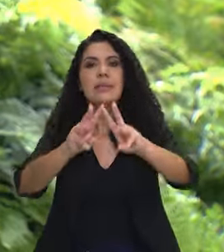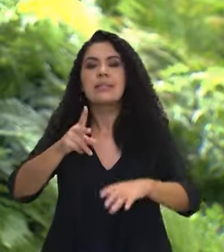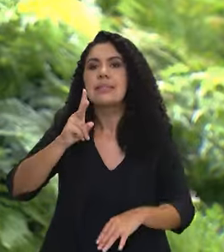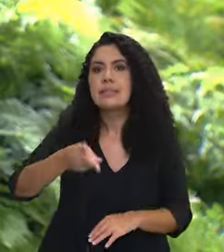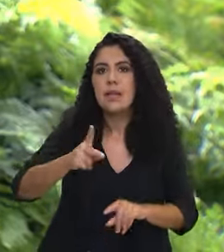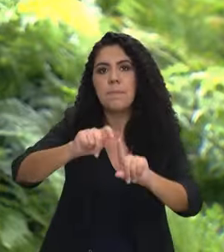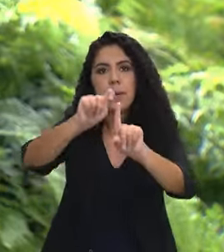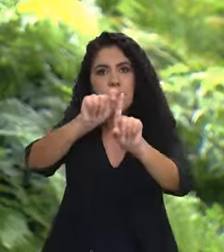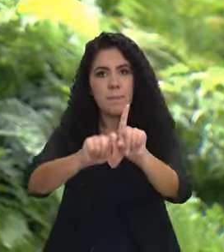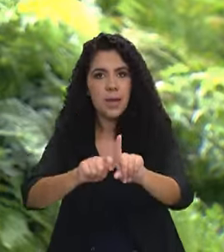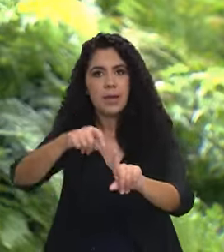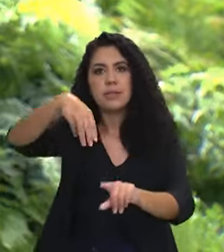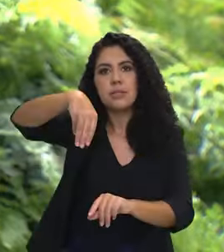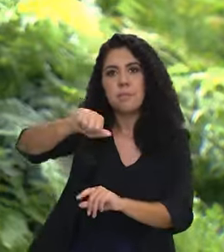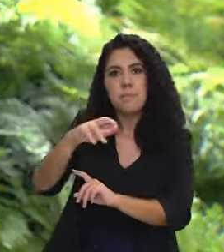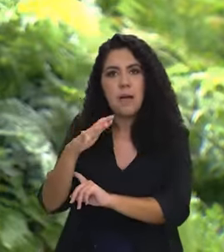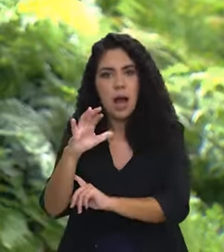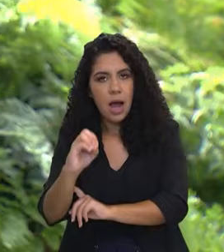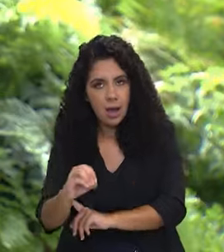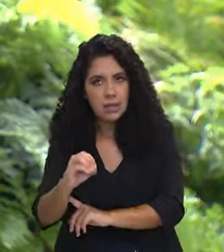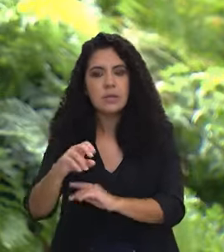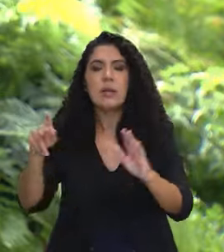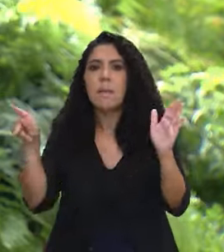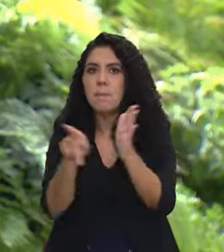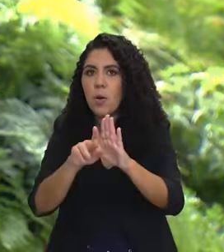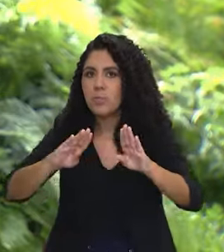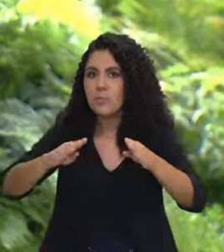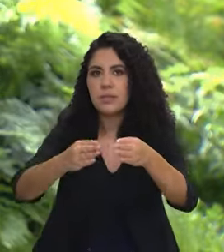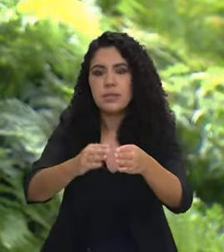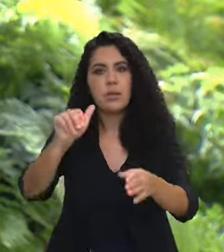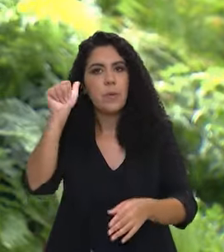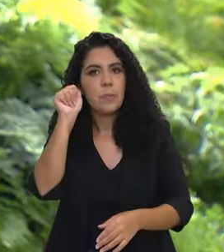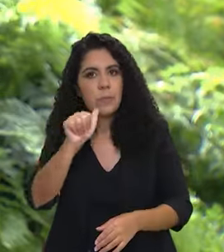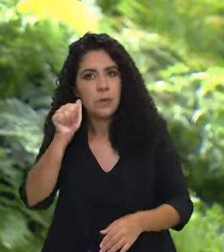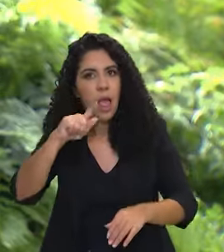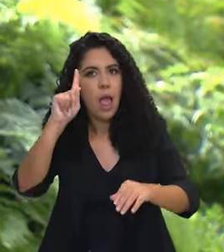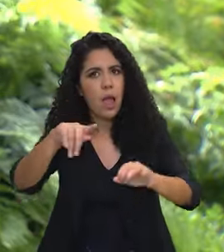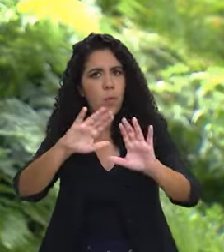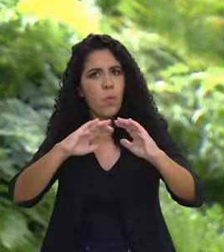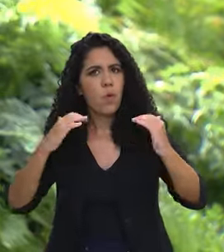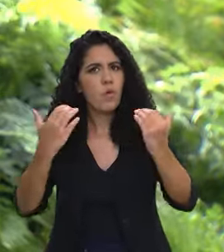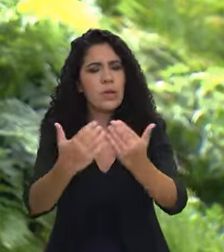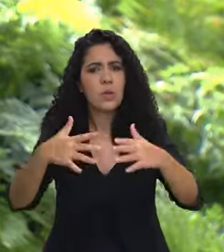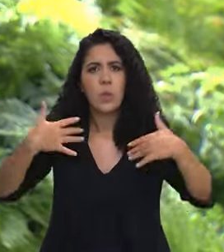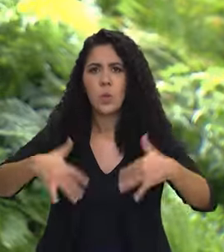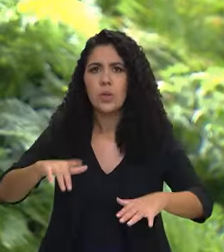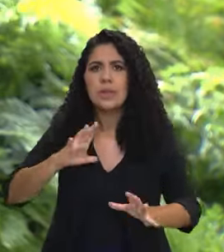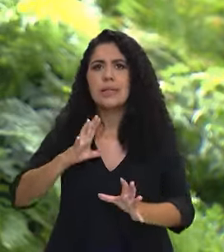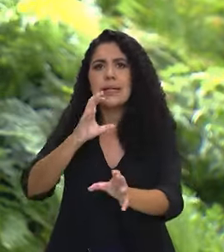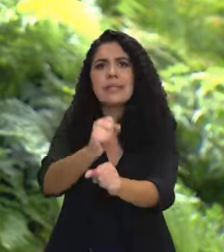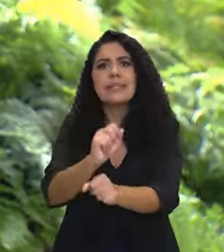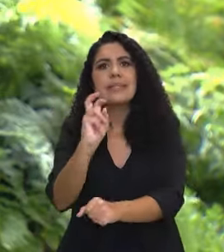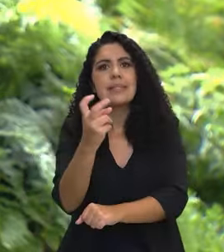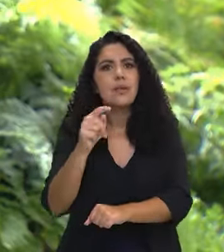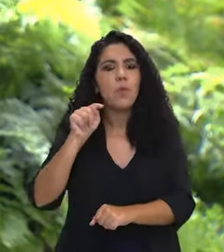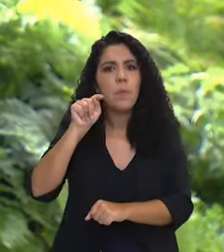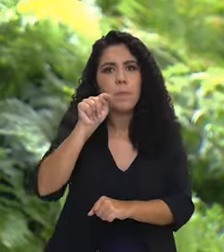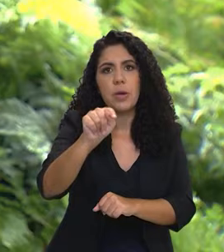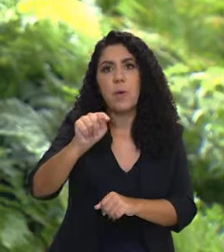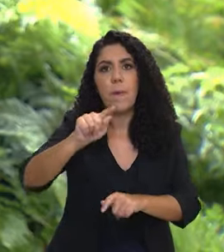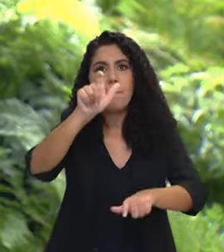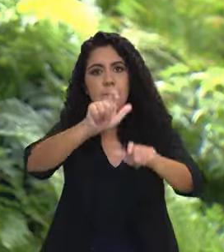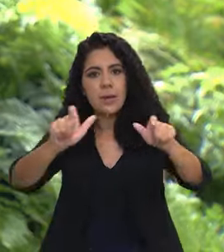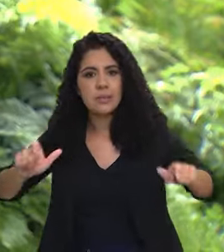todo mês de março, sobre a situação da mulher, é uma grande conferência, né? Cerca de 5 mil pessoas, a